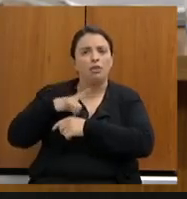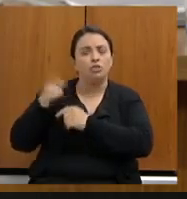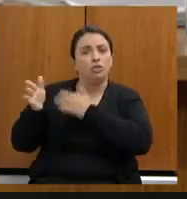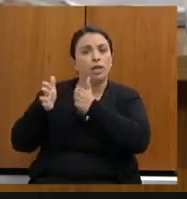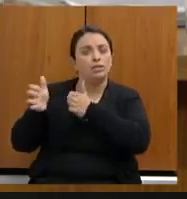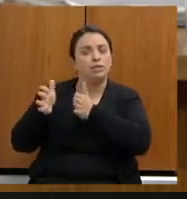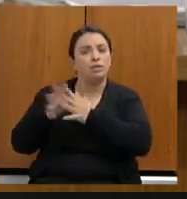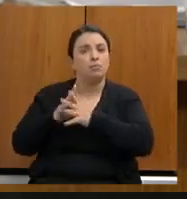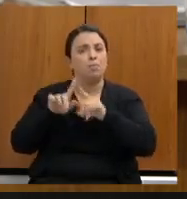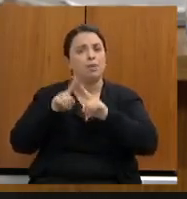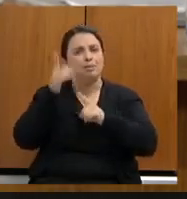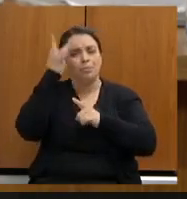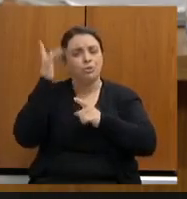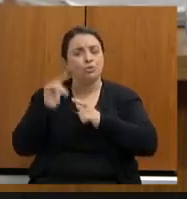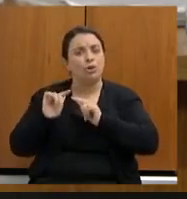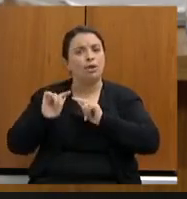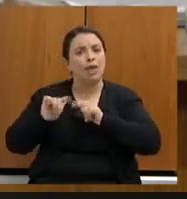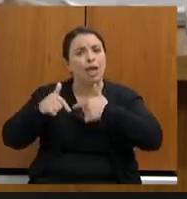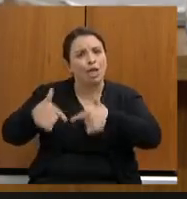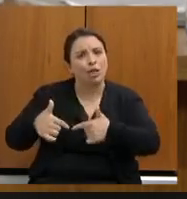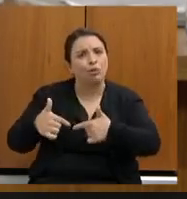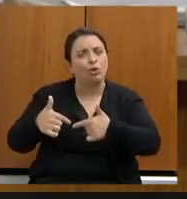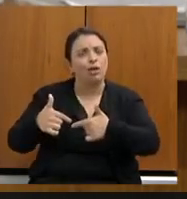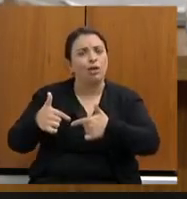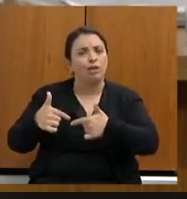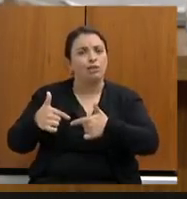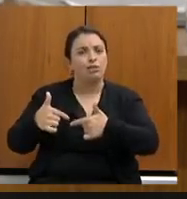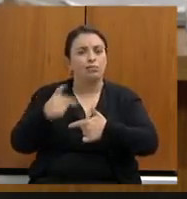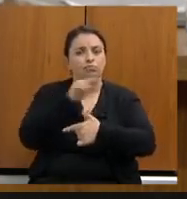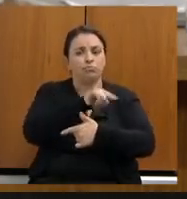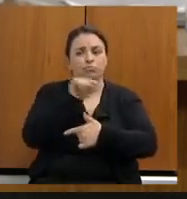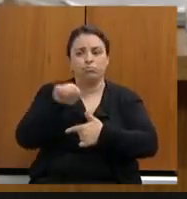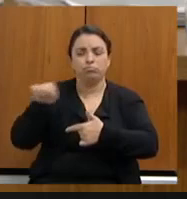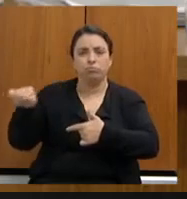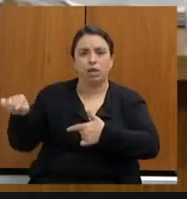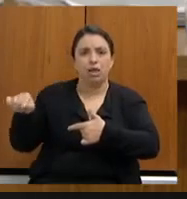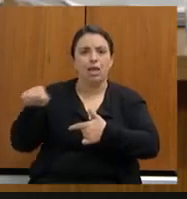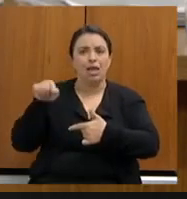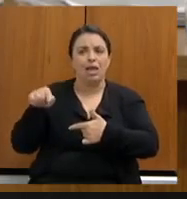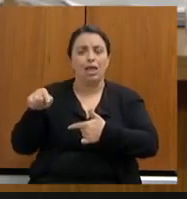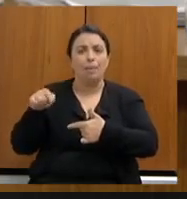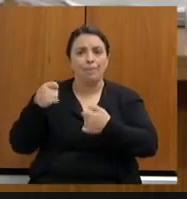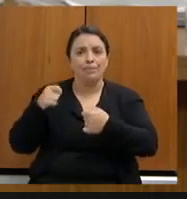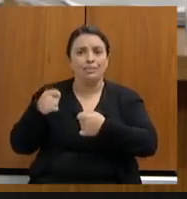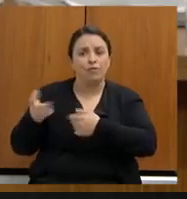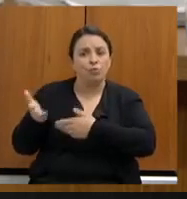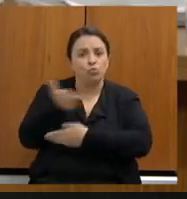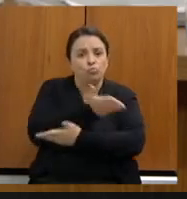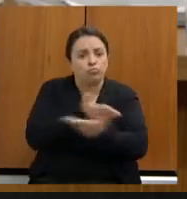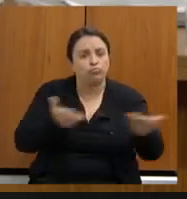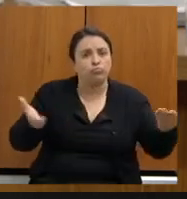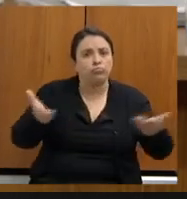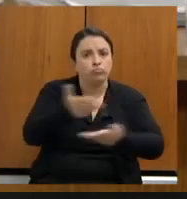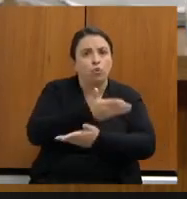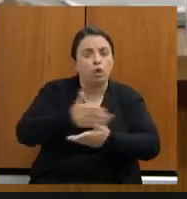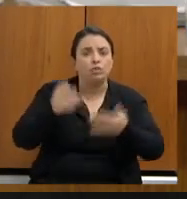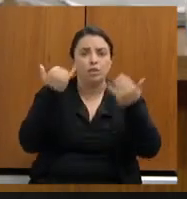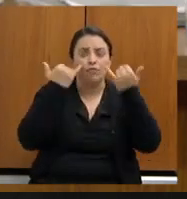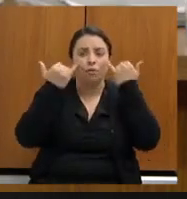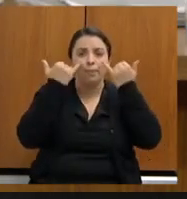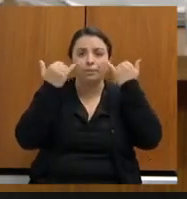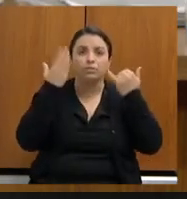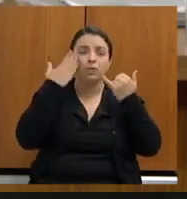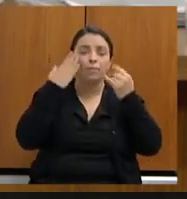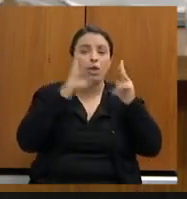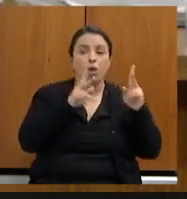atua em segurança pública o verdadeira pessoa essas informações não serem divididas portanto a polícia civil quanto a polícia militar e